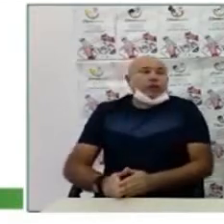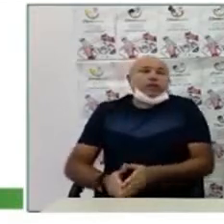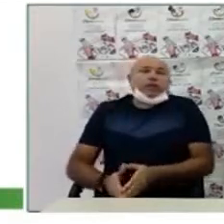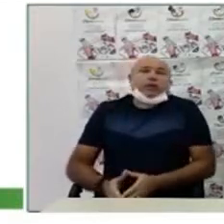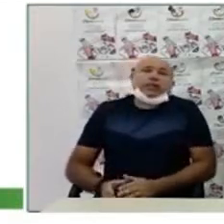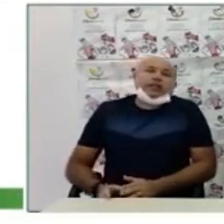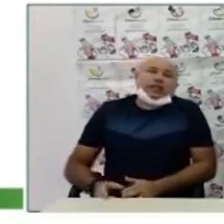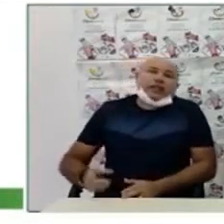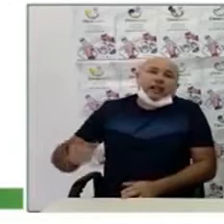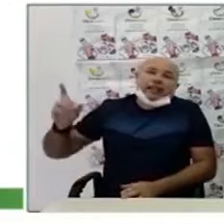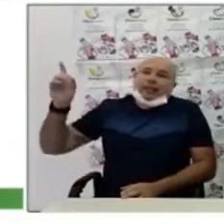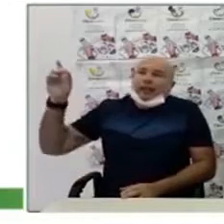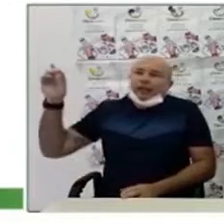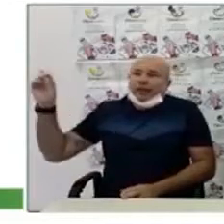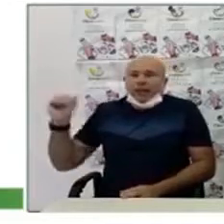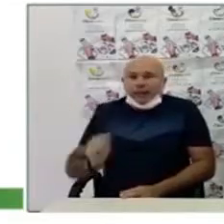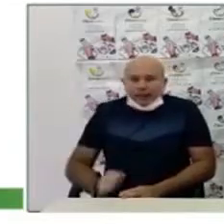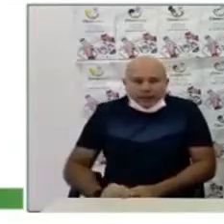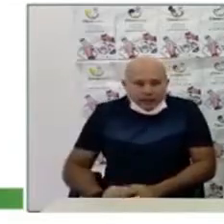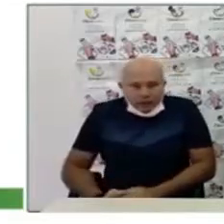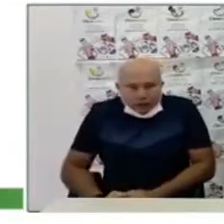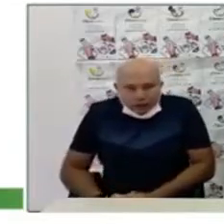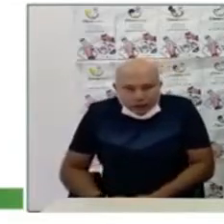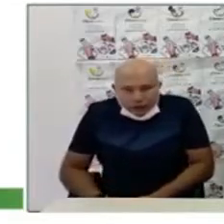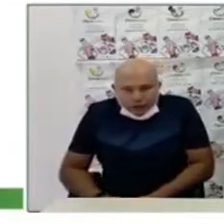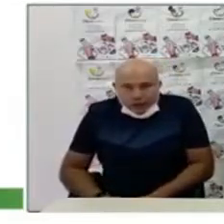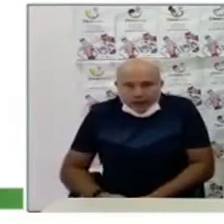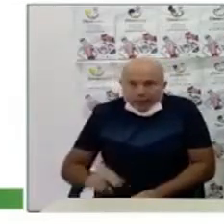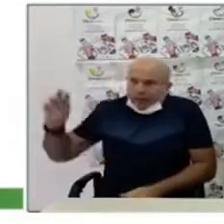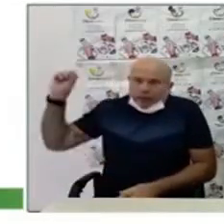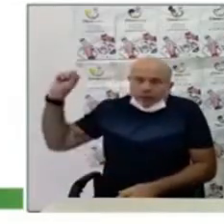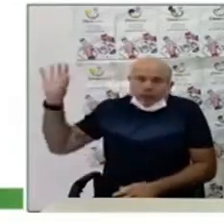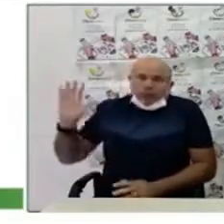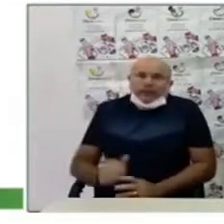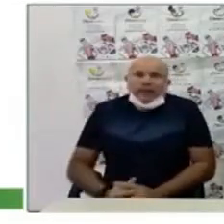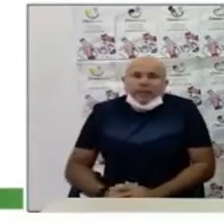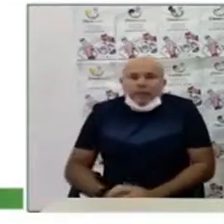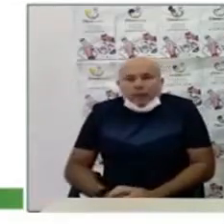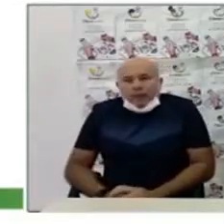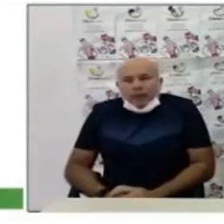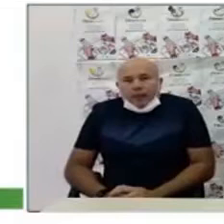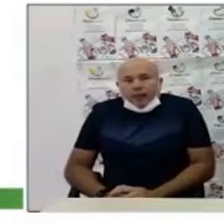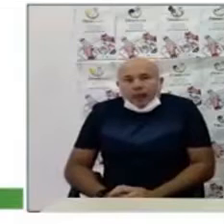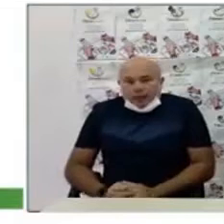dois estamos querendo chegar na camada Fortaleza, que é mais distante, né? Capital, nossa capital.